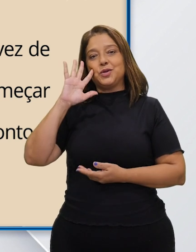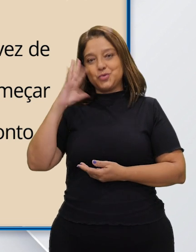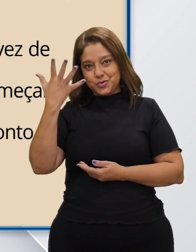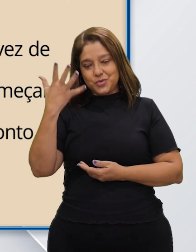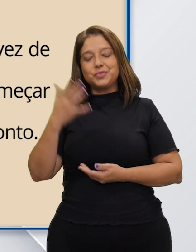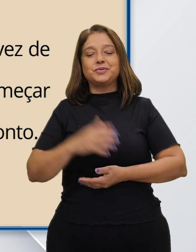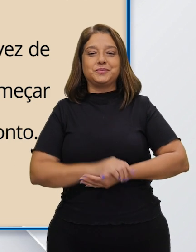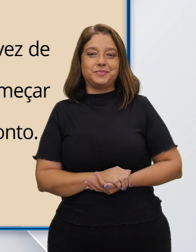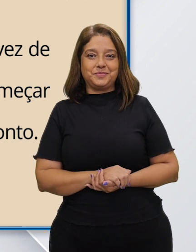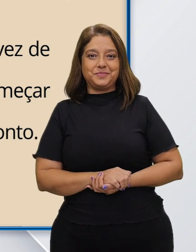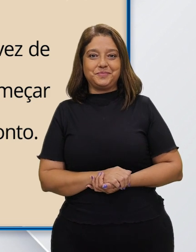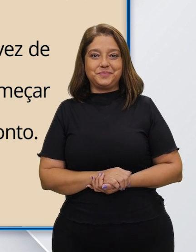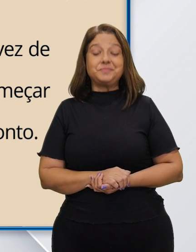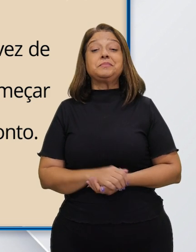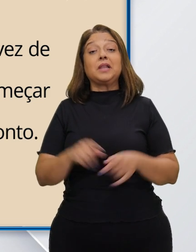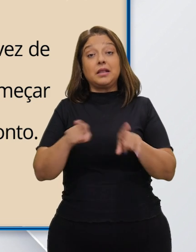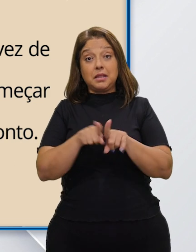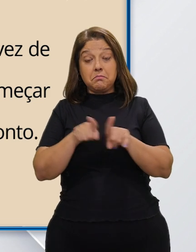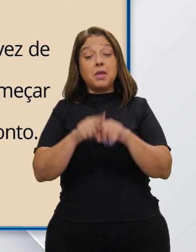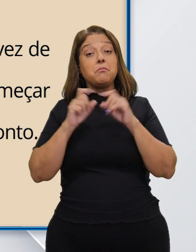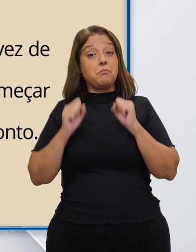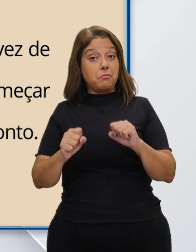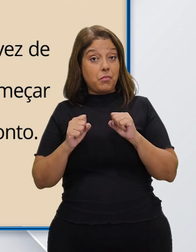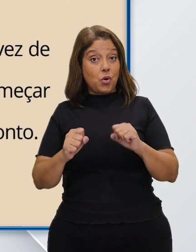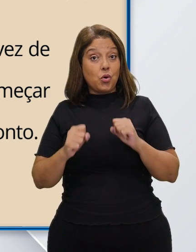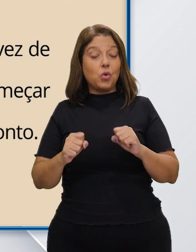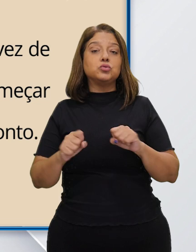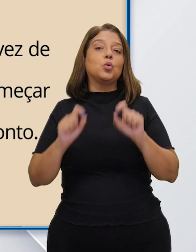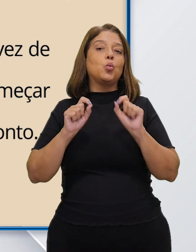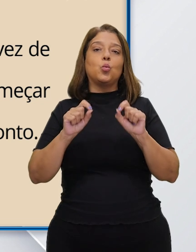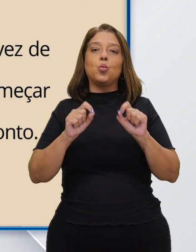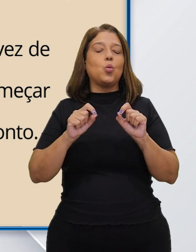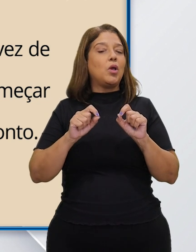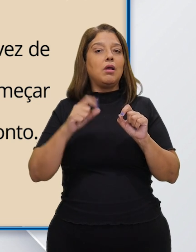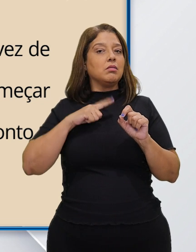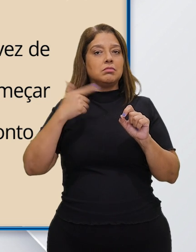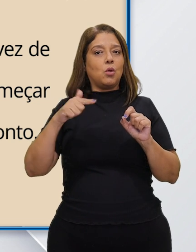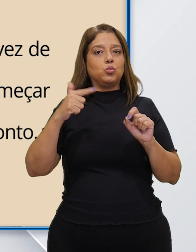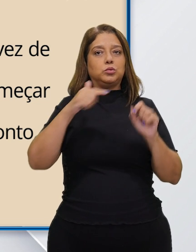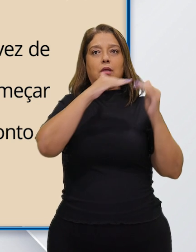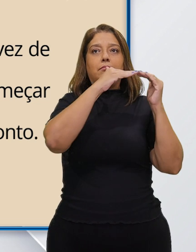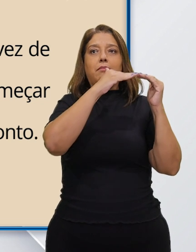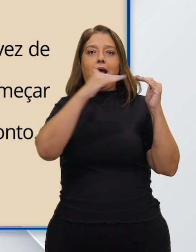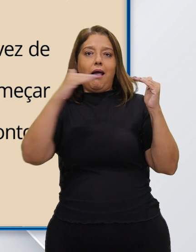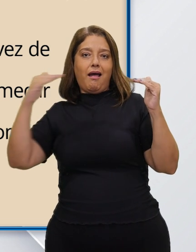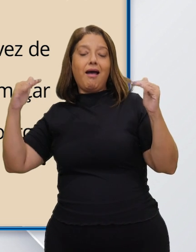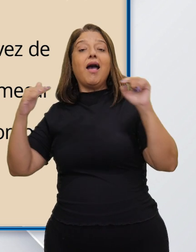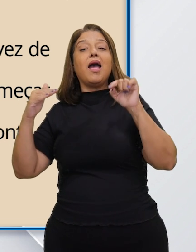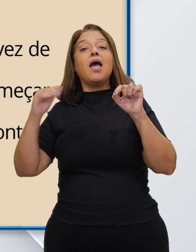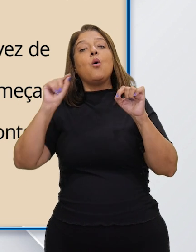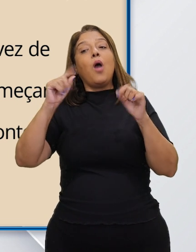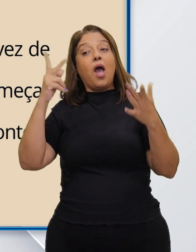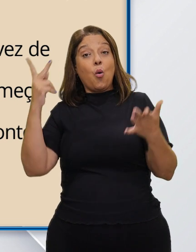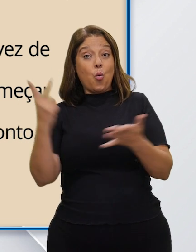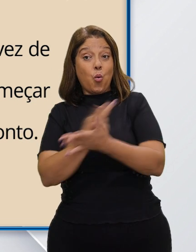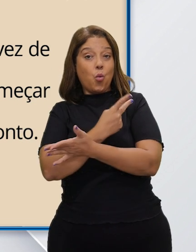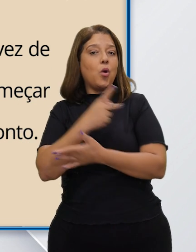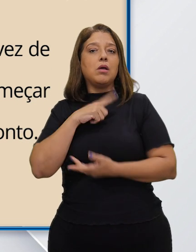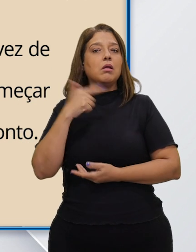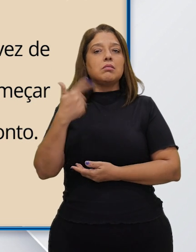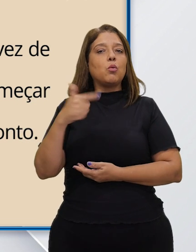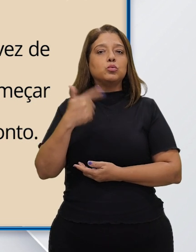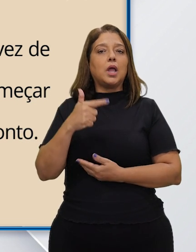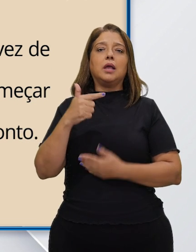solução, o desfecho. Ele pode ser também não linear, que é quando os fatos não seguem